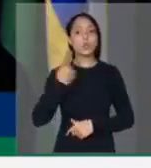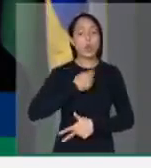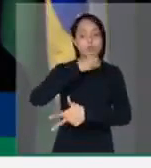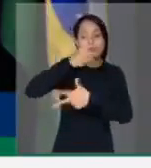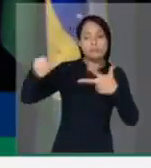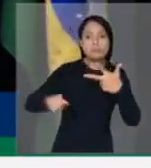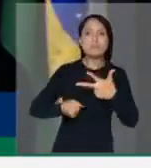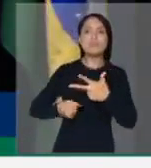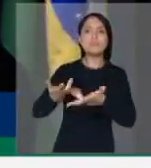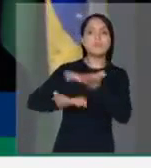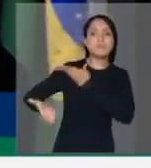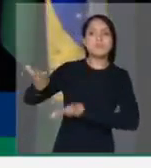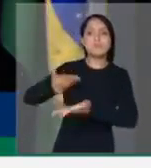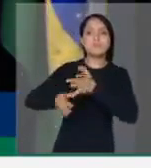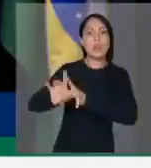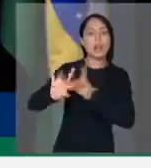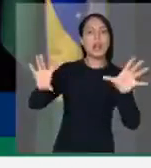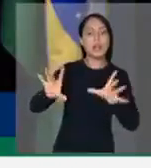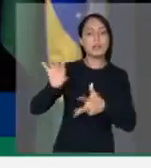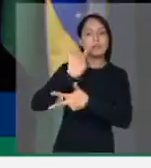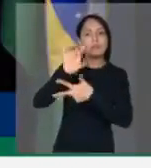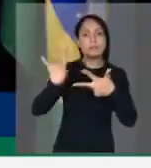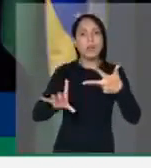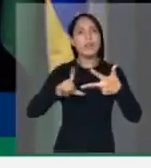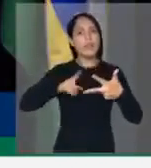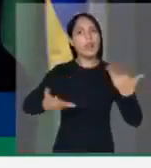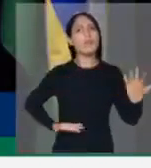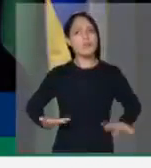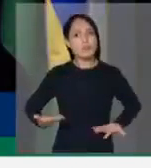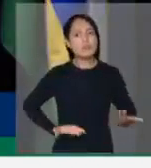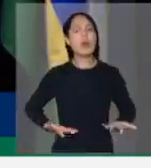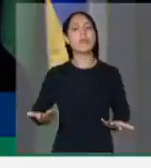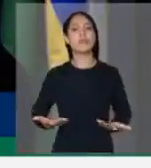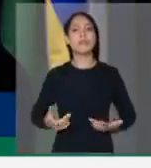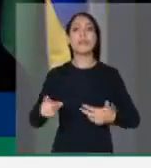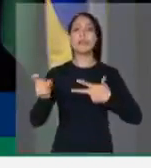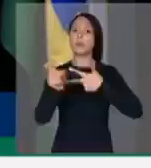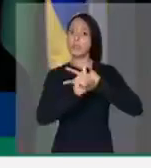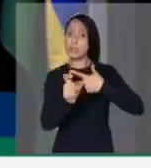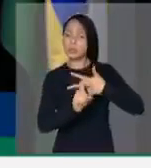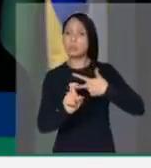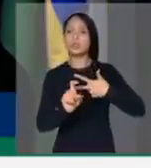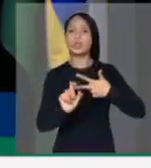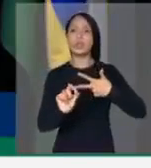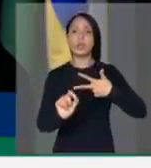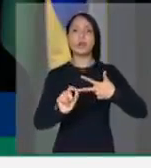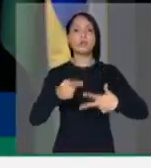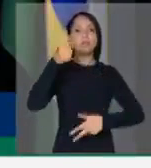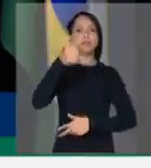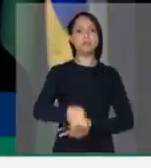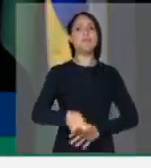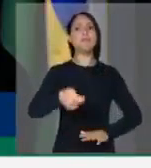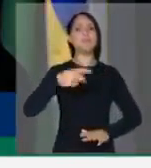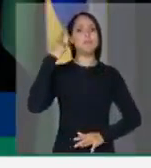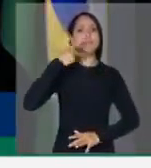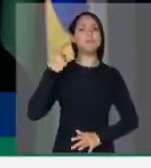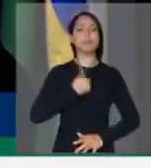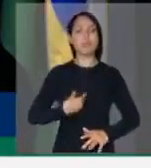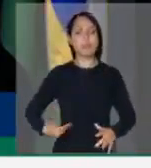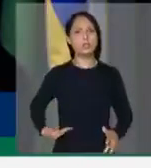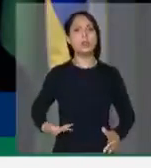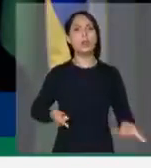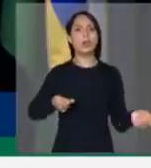independentes e harmônicos, e cada um tem uma função. O executivo, ele executa as políticas públicas,